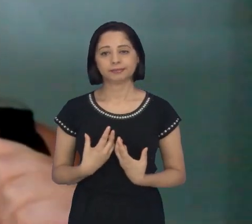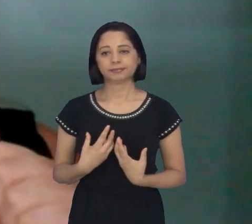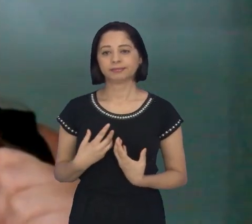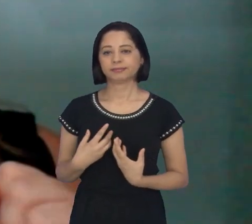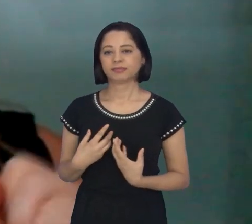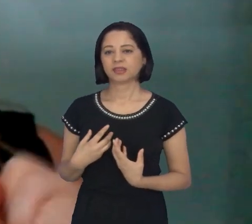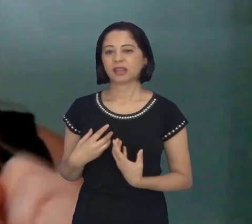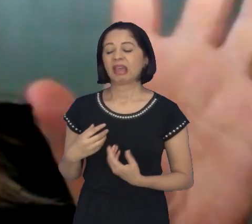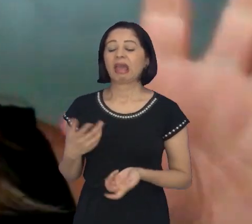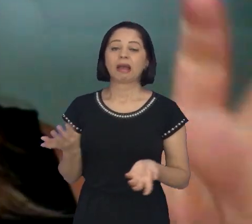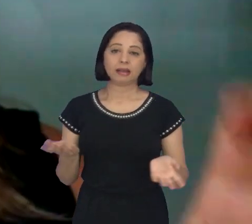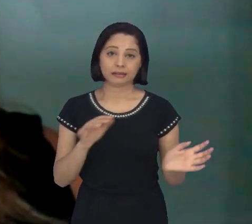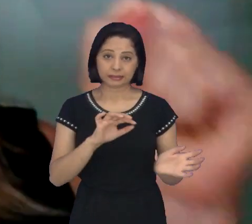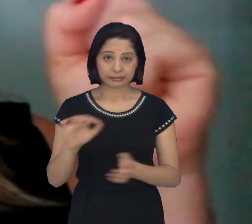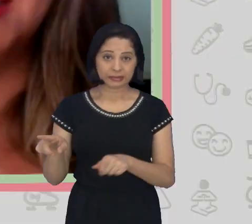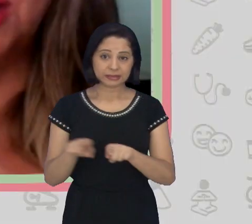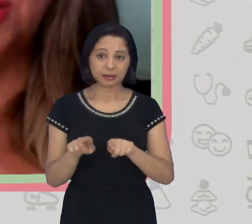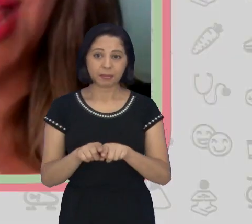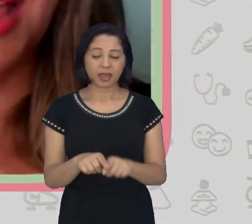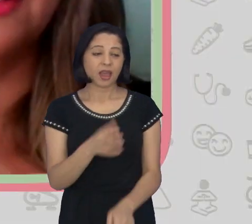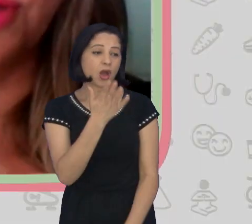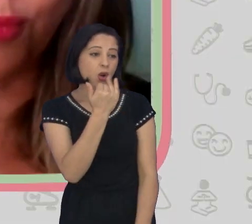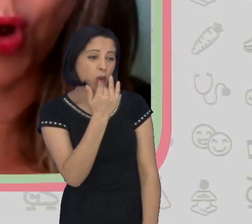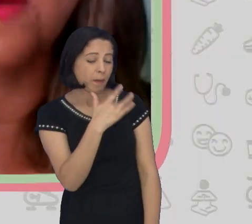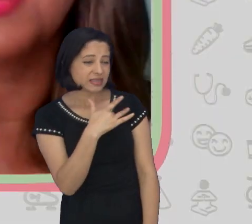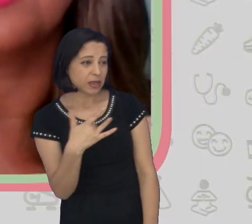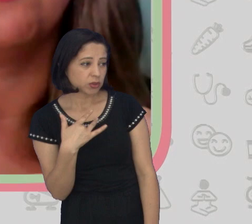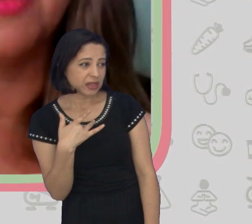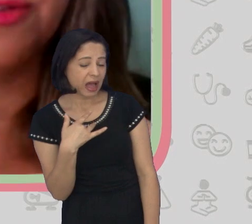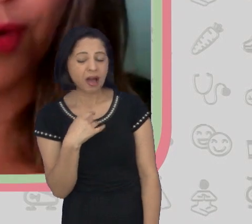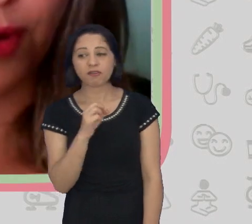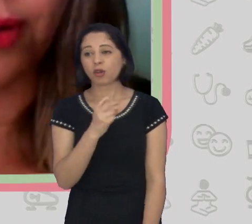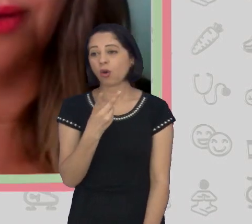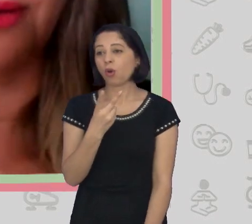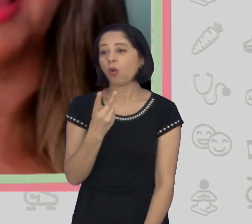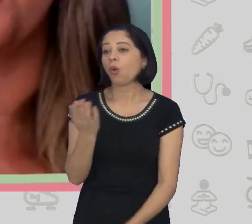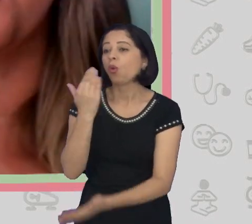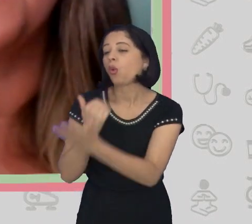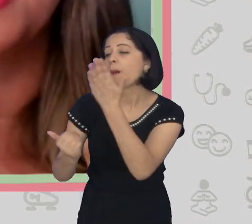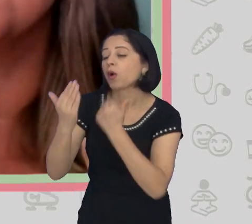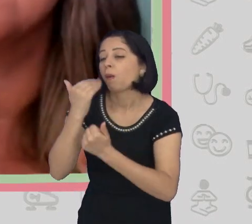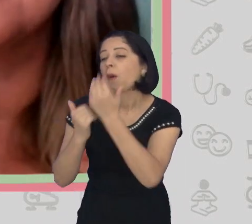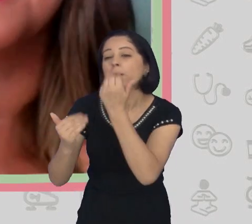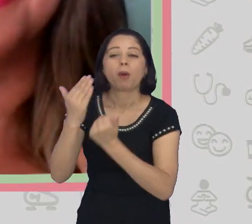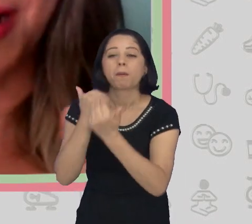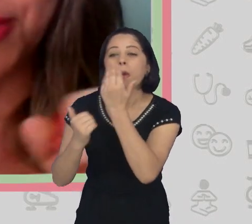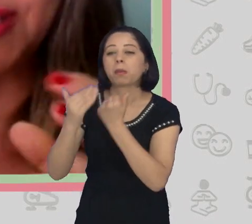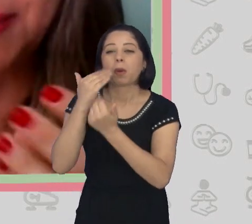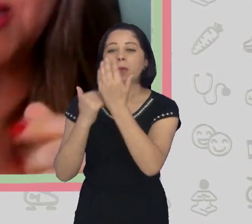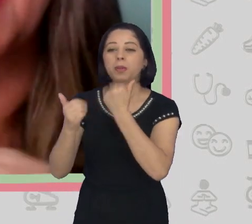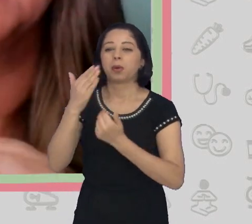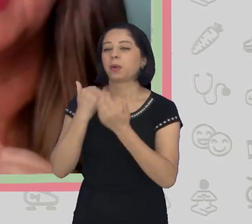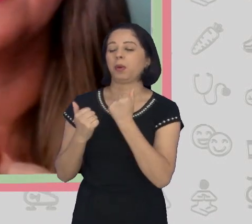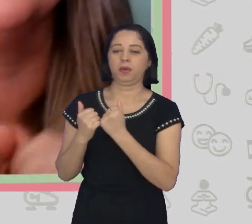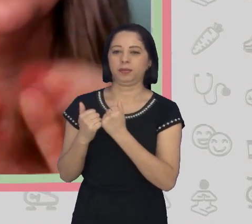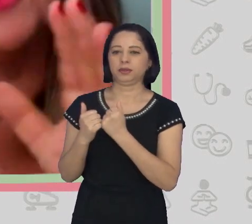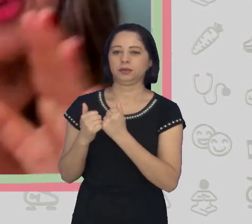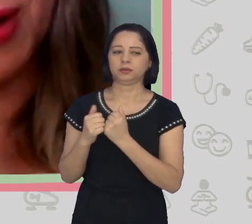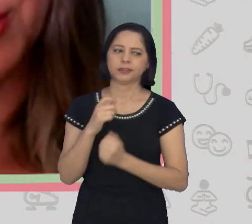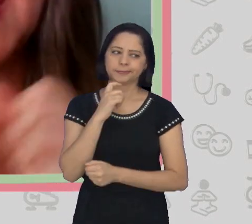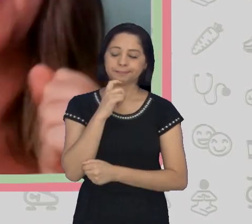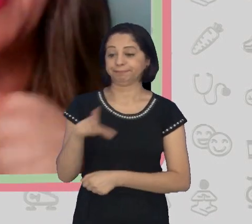me alimentar de forma saudável, boa, ou eu vou comer uma coisinha mais